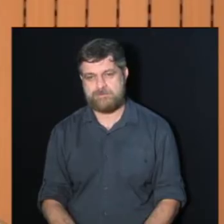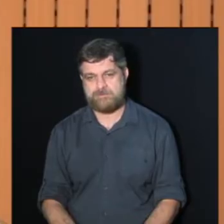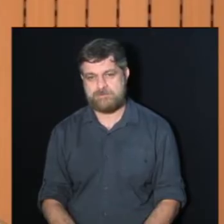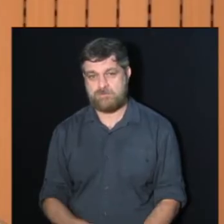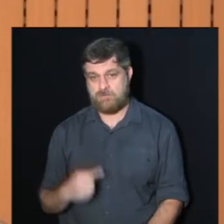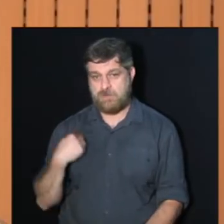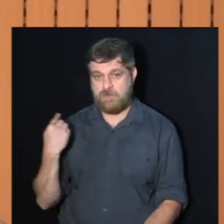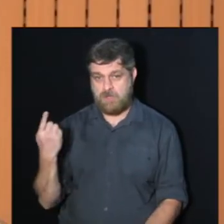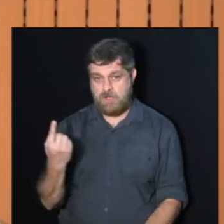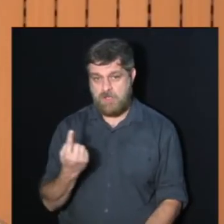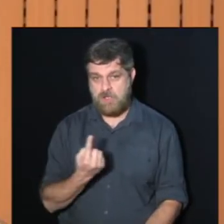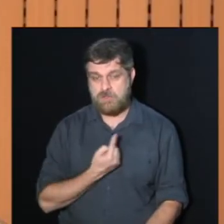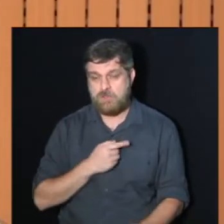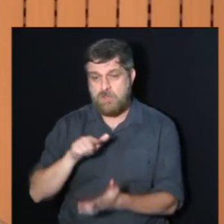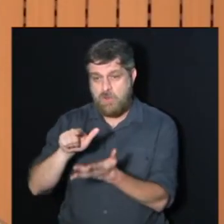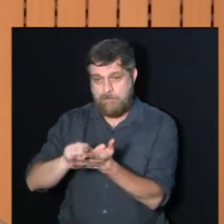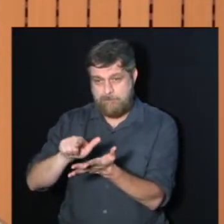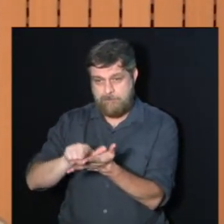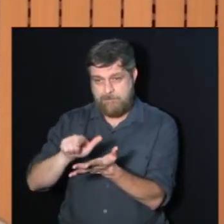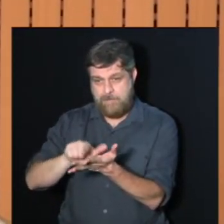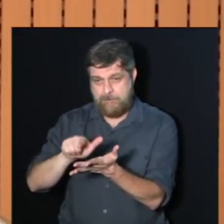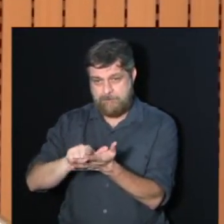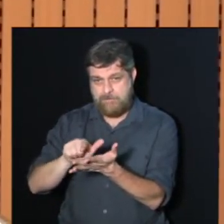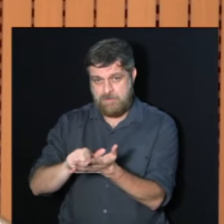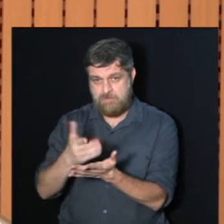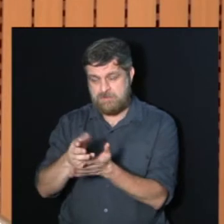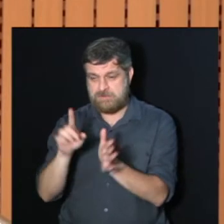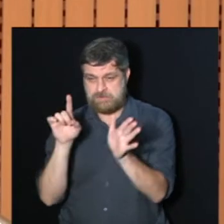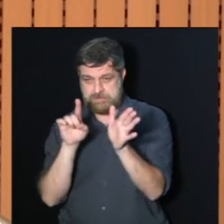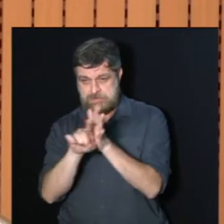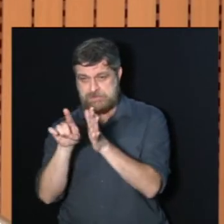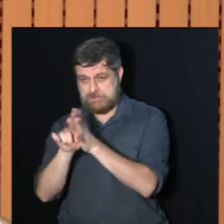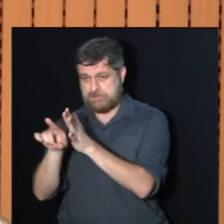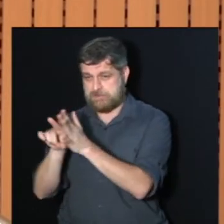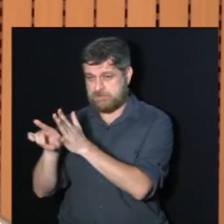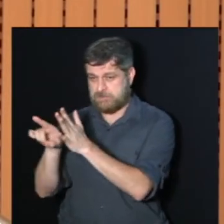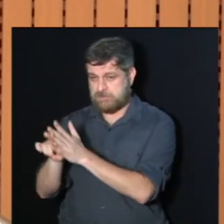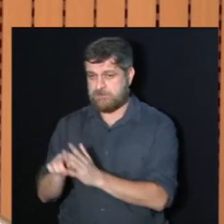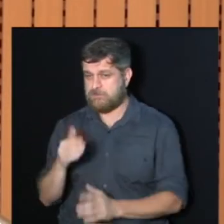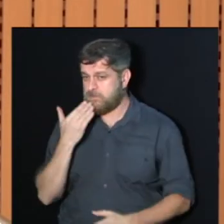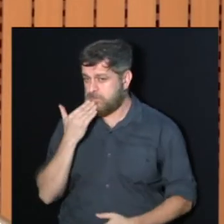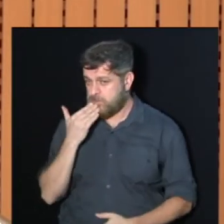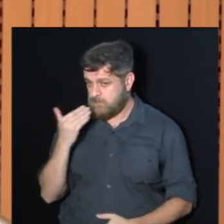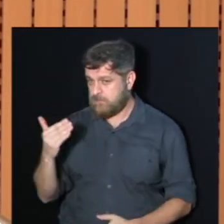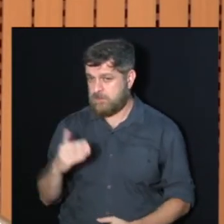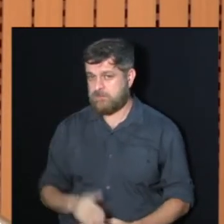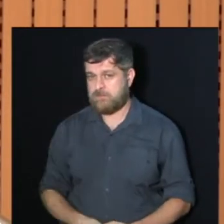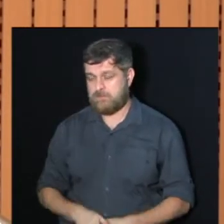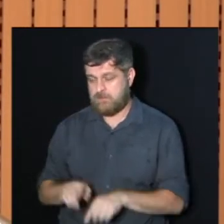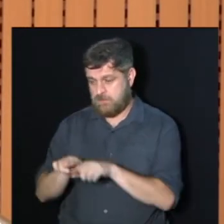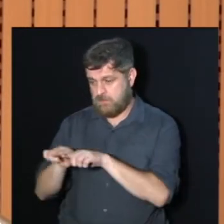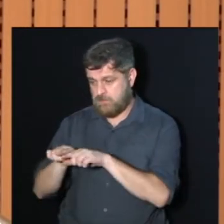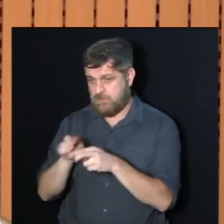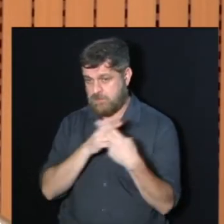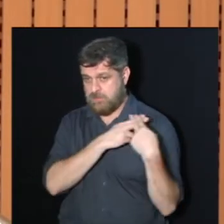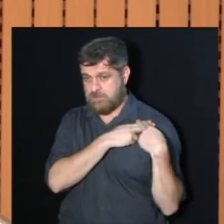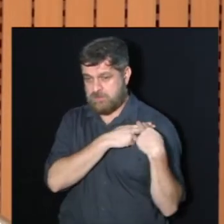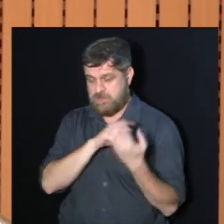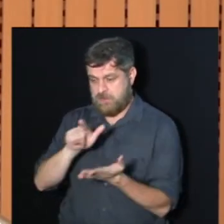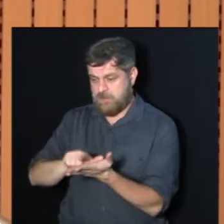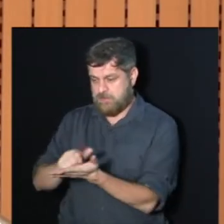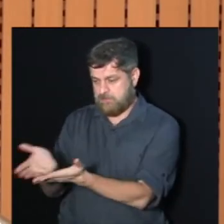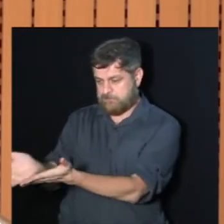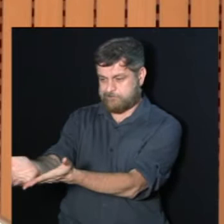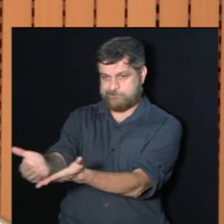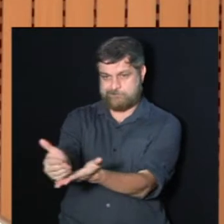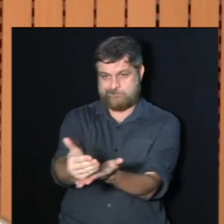Nós entregamos um papel para vocês realizarem perguntas. Eu peço para os meus irmãos responsáveis me entregarem.